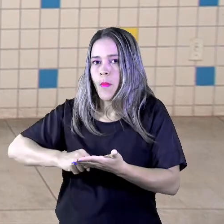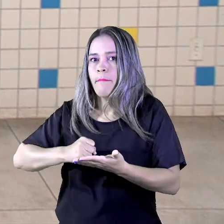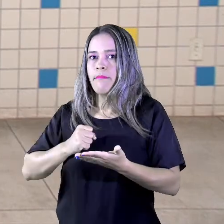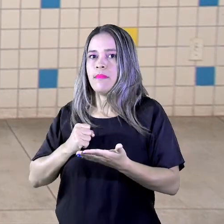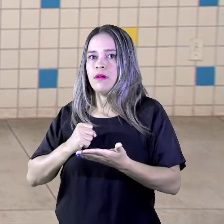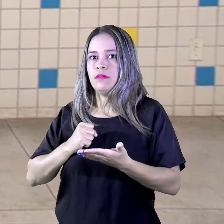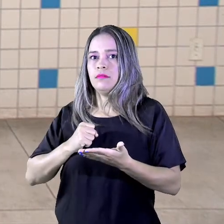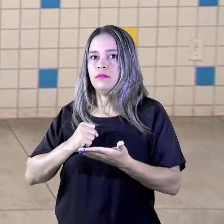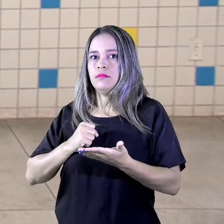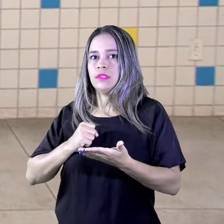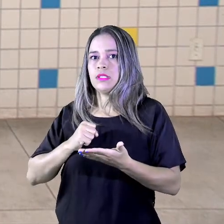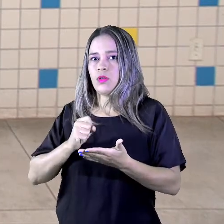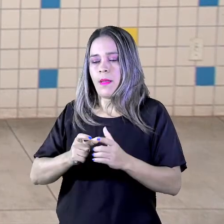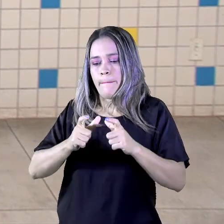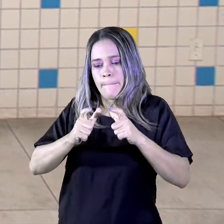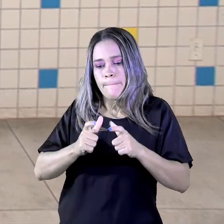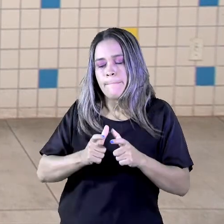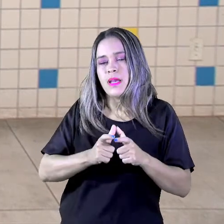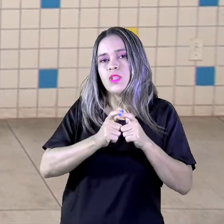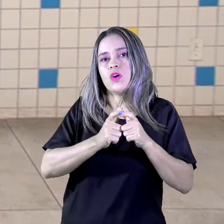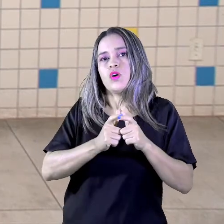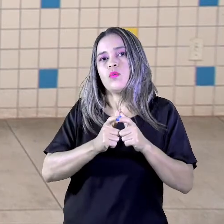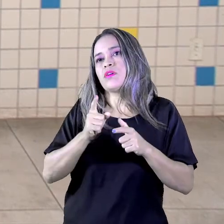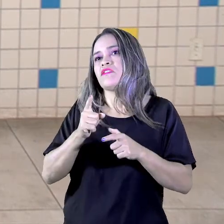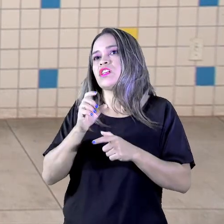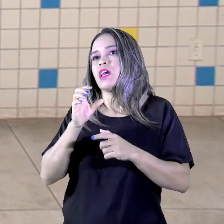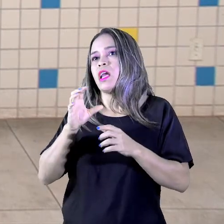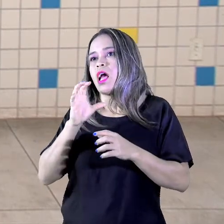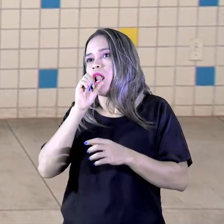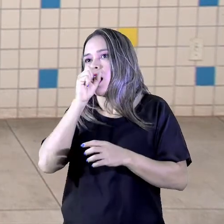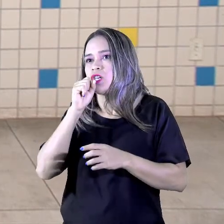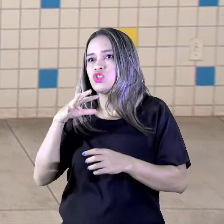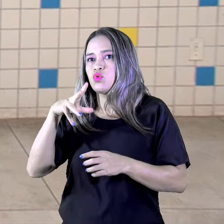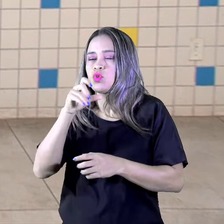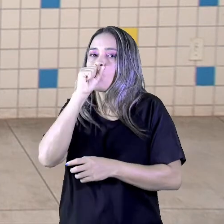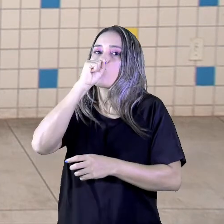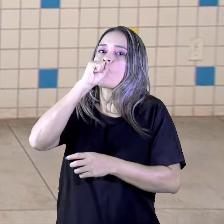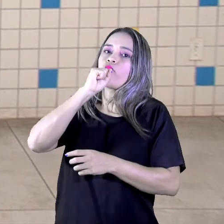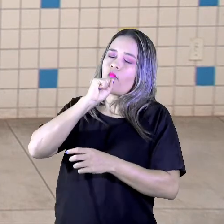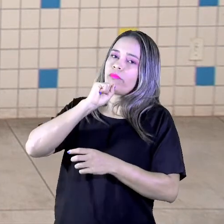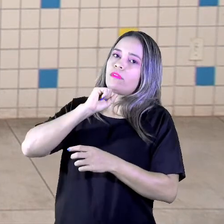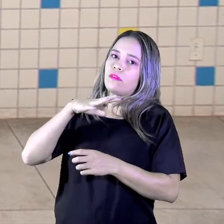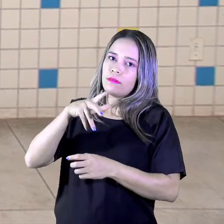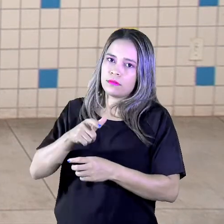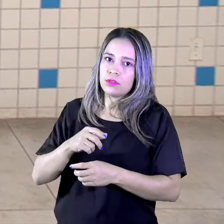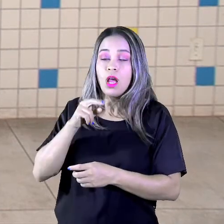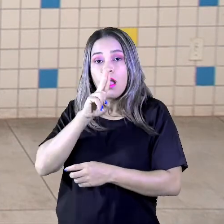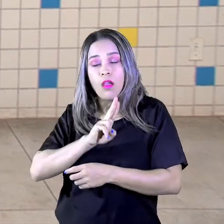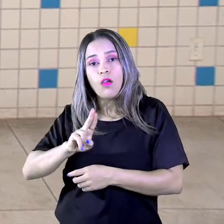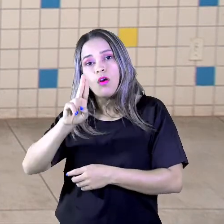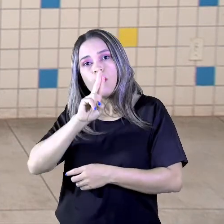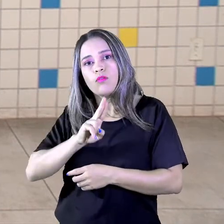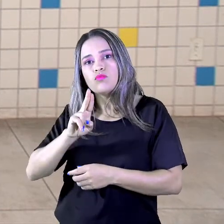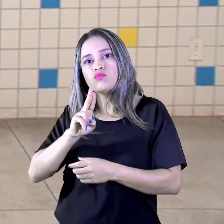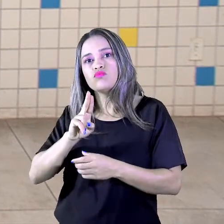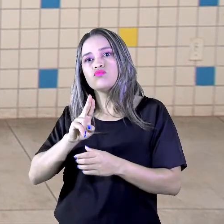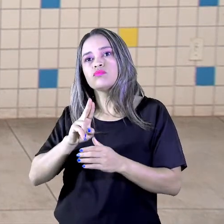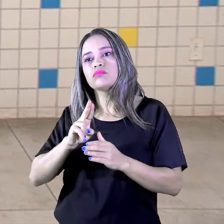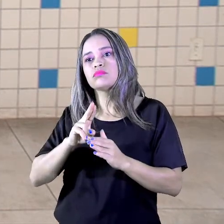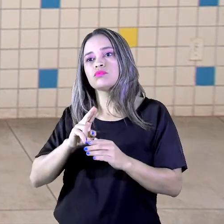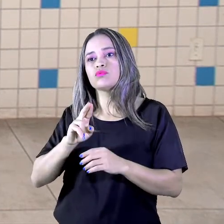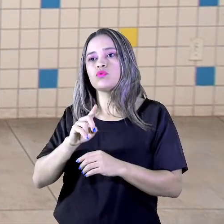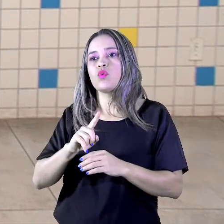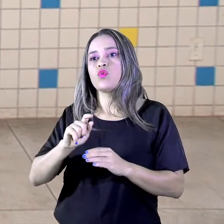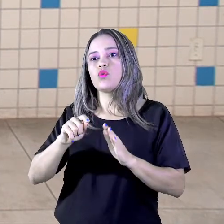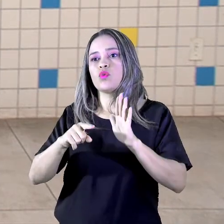é menor do que se você chupasse a laranja toda, não é? Eu uso o sinal de desigualdade ao